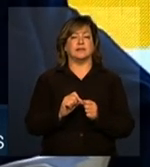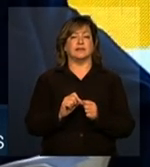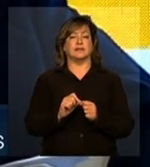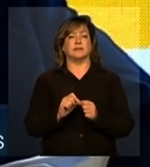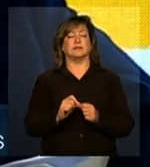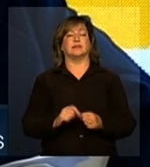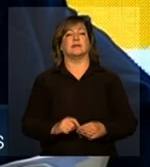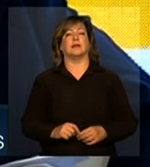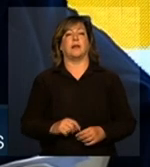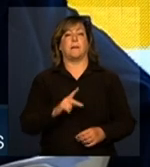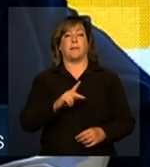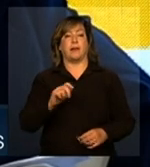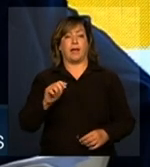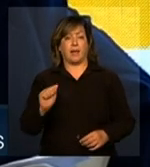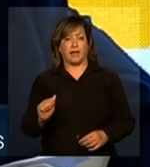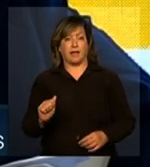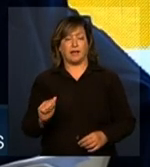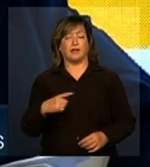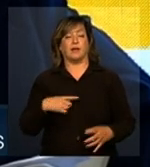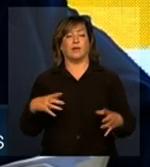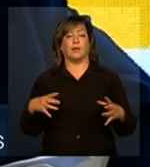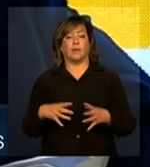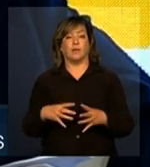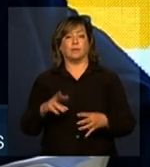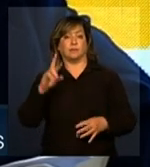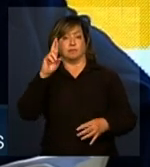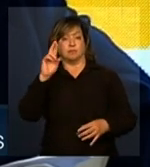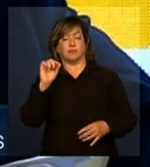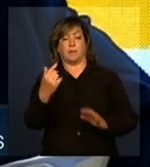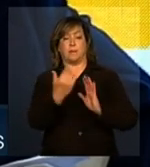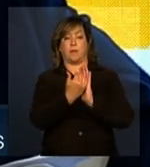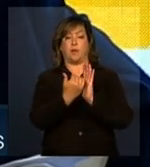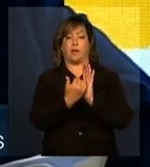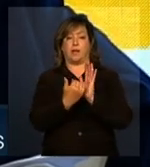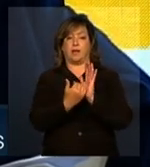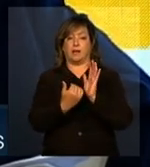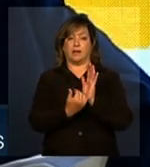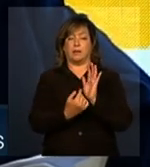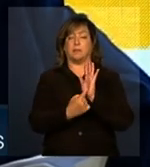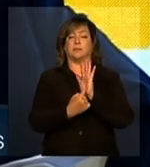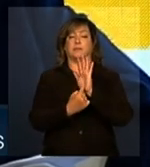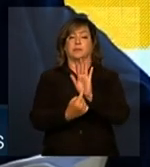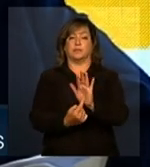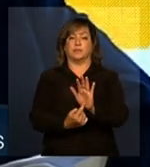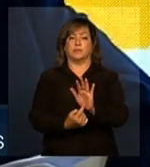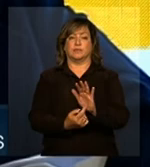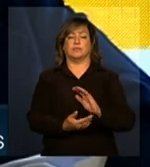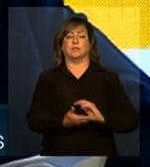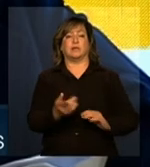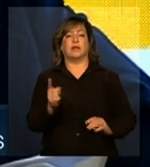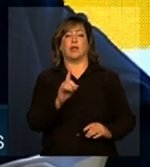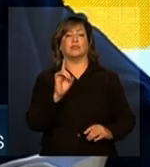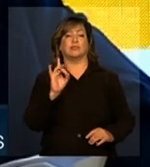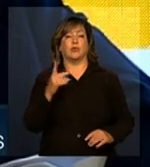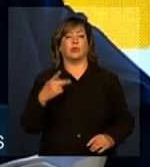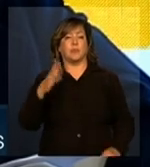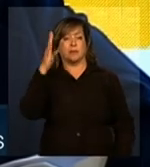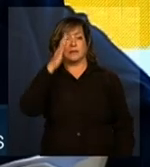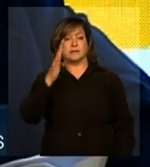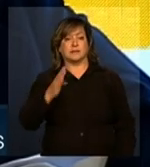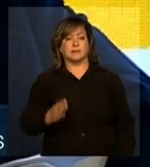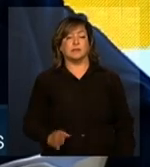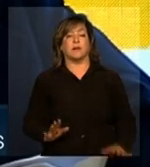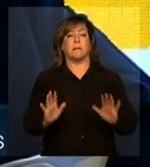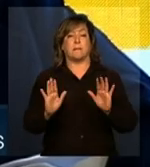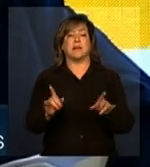Ver que o PAA se constitui uma referência de programa, não só no Brasil,